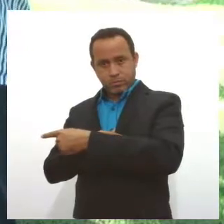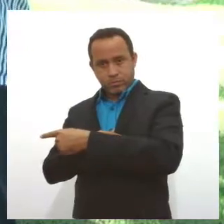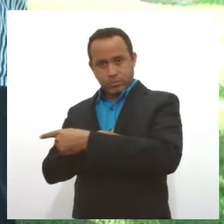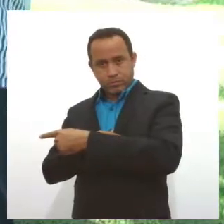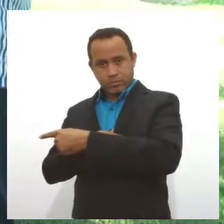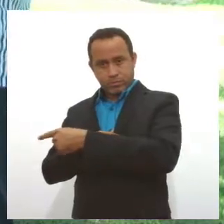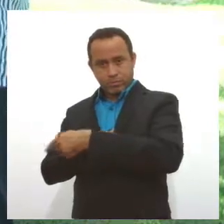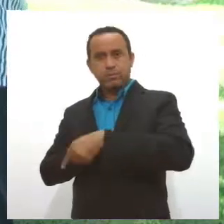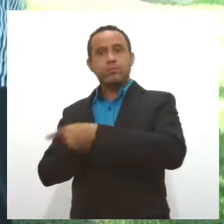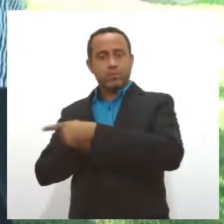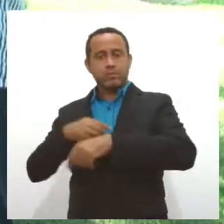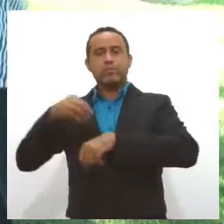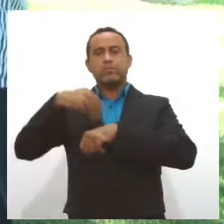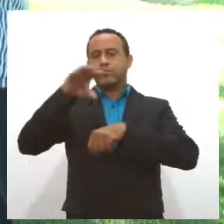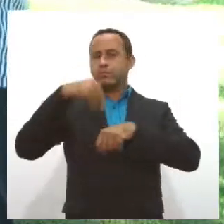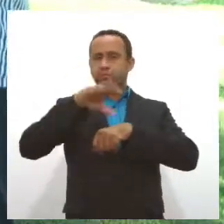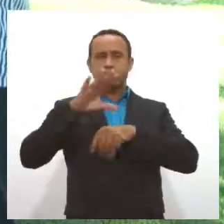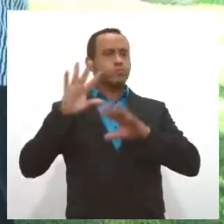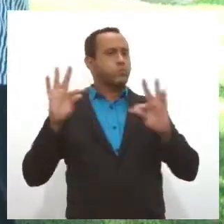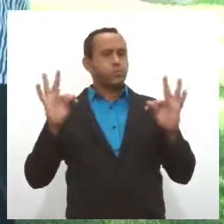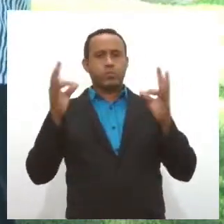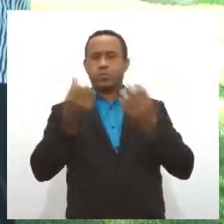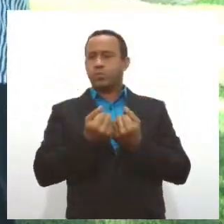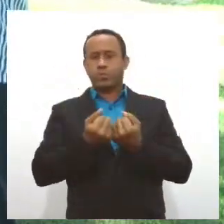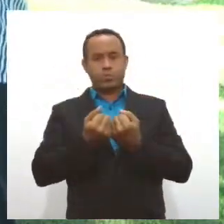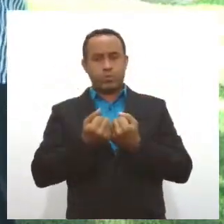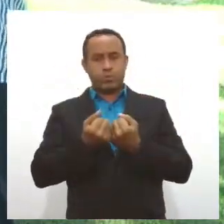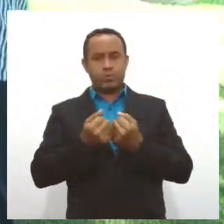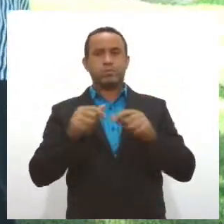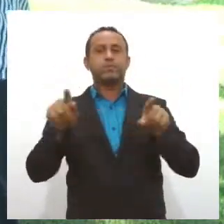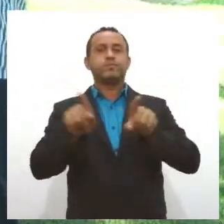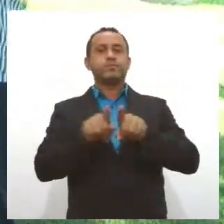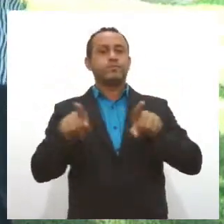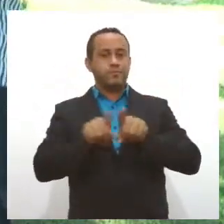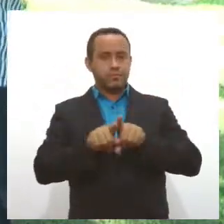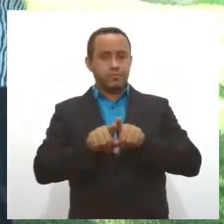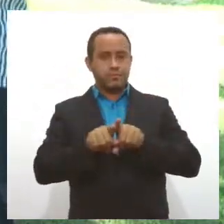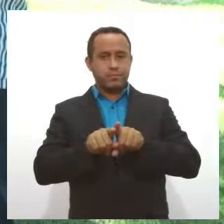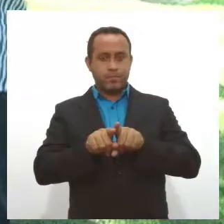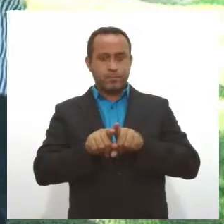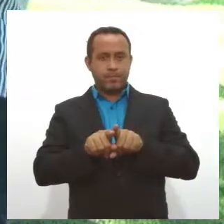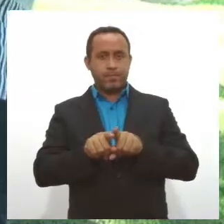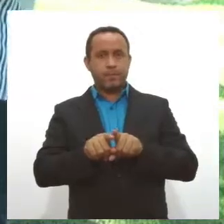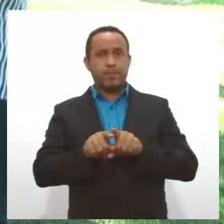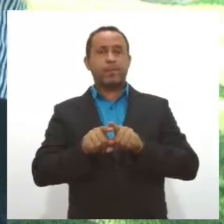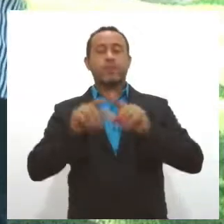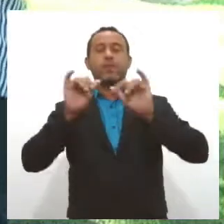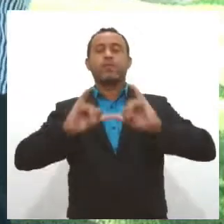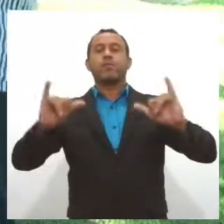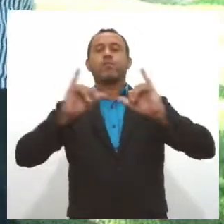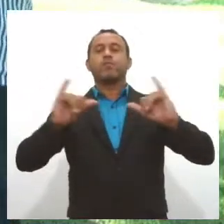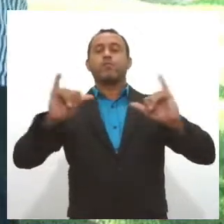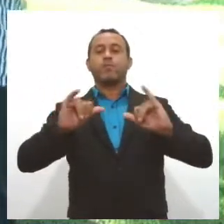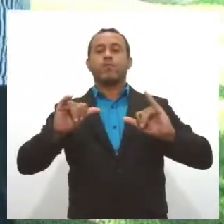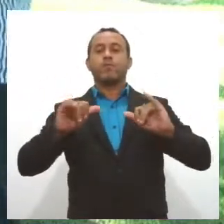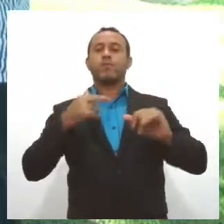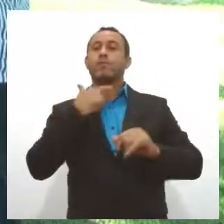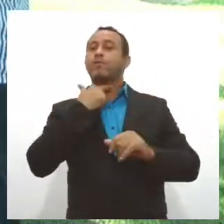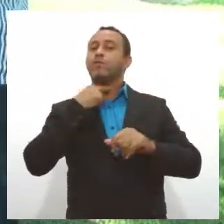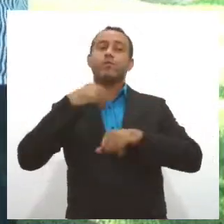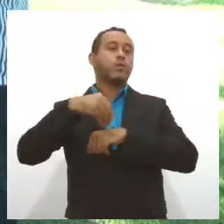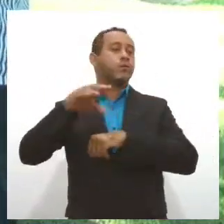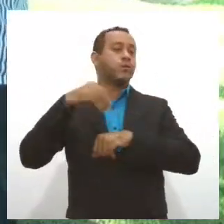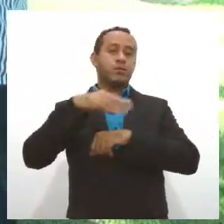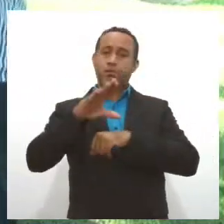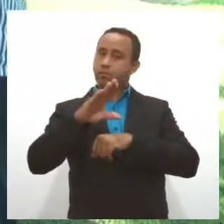3021-9908, que recebe todas essas informações. E além, porque por conta da publicidade institucional, a gente não pode estar divulgando isso de